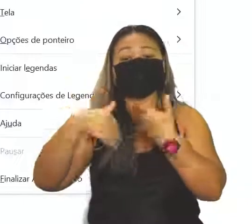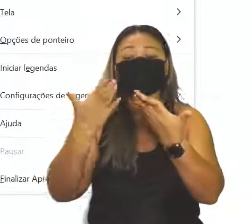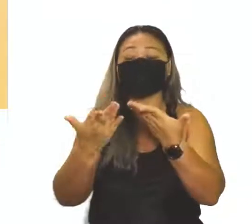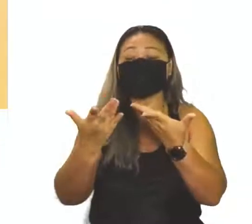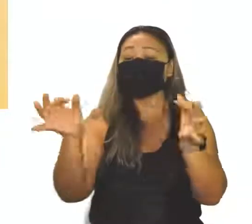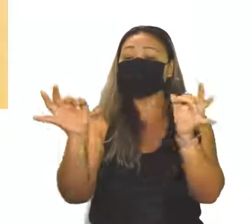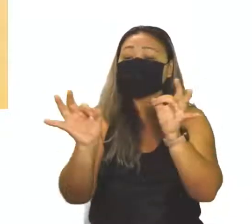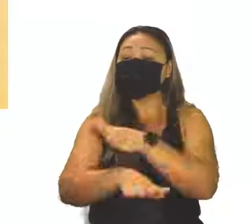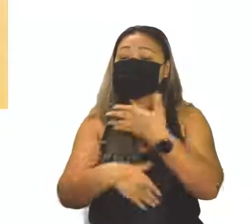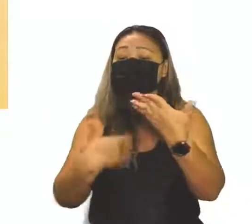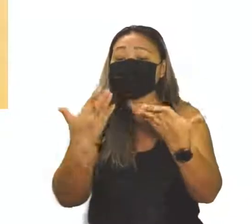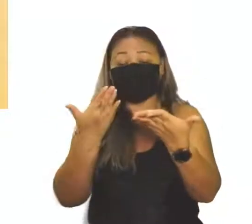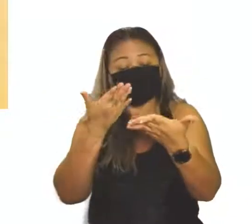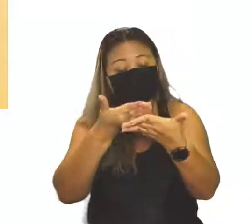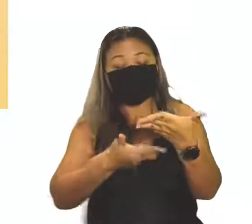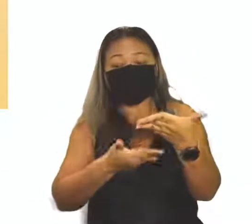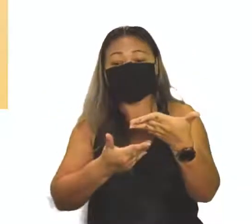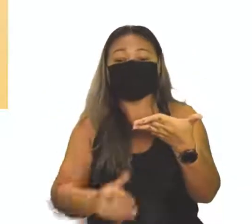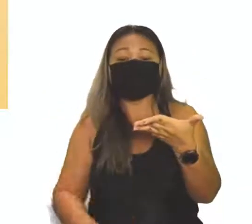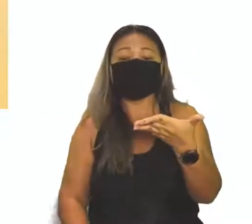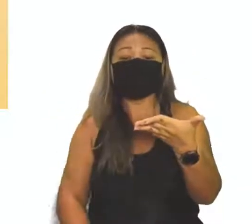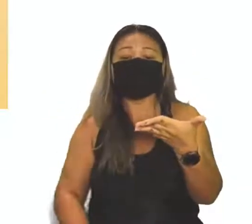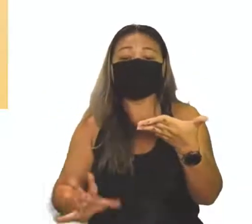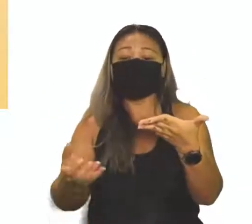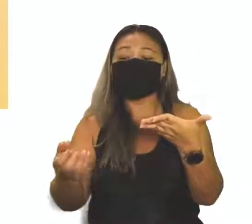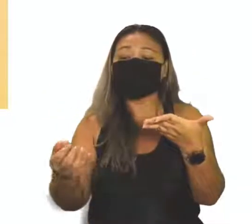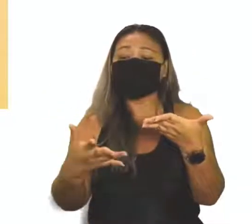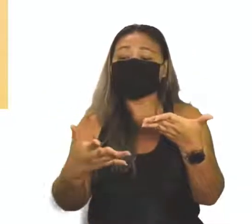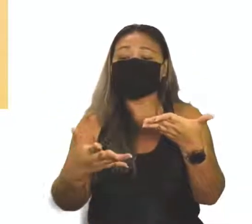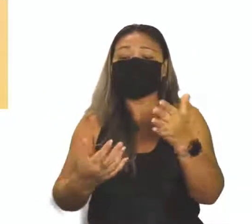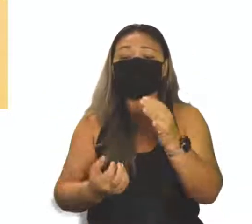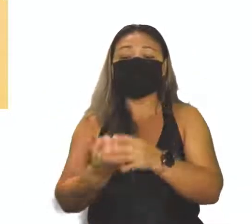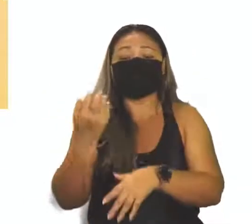conceitos prontos. Daí eu vou criar novos